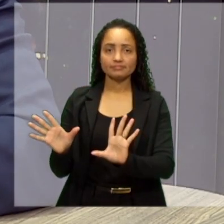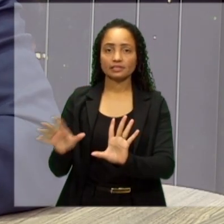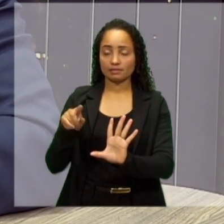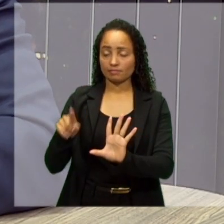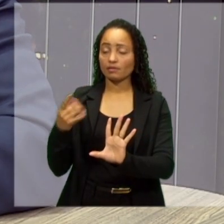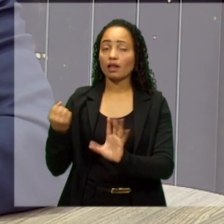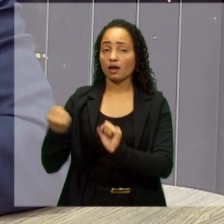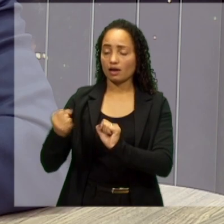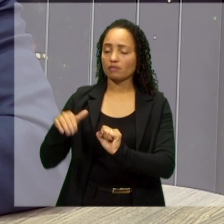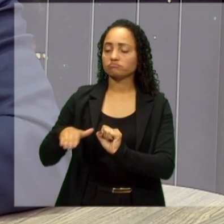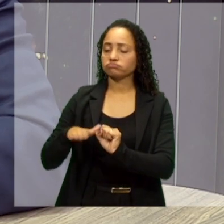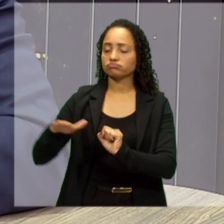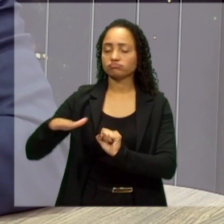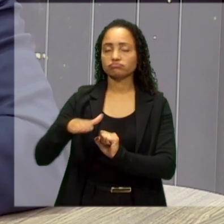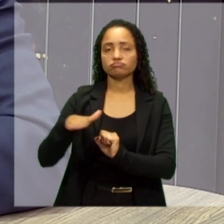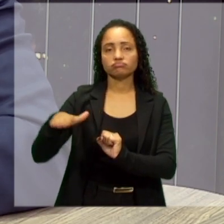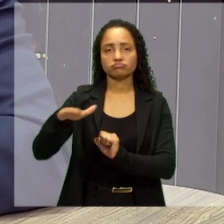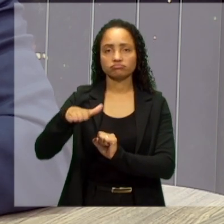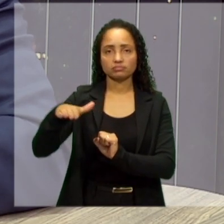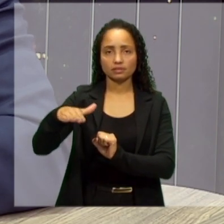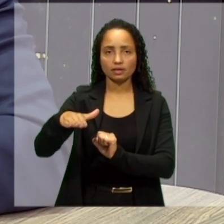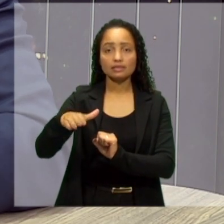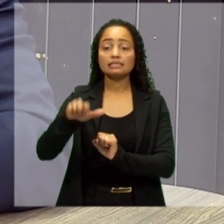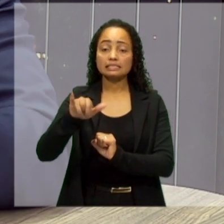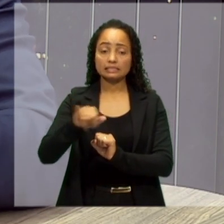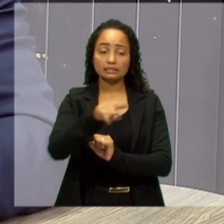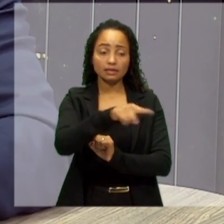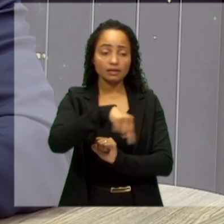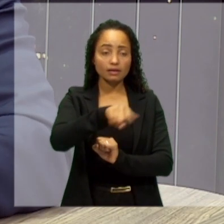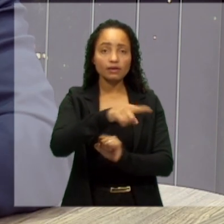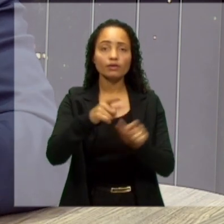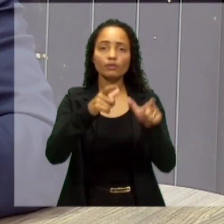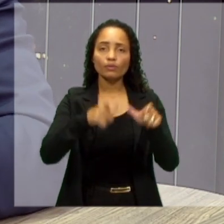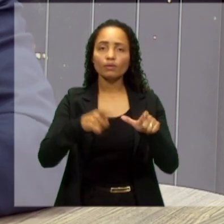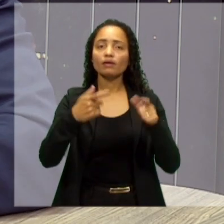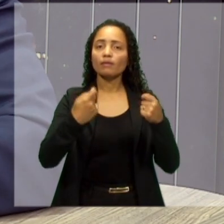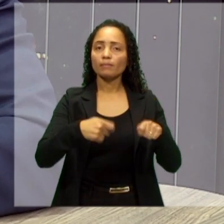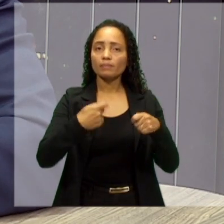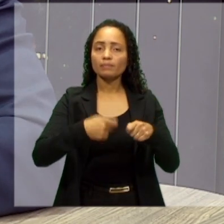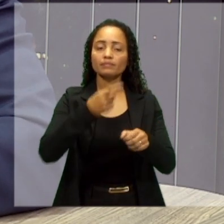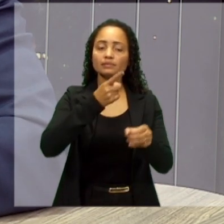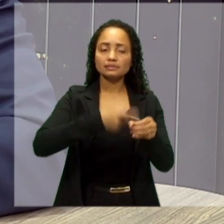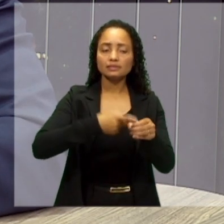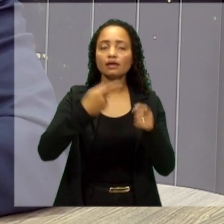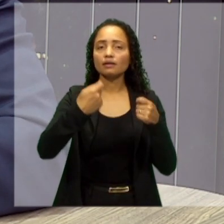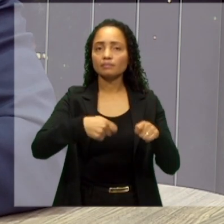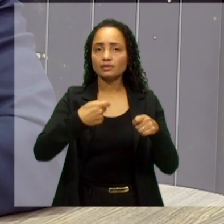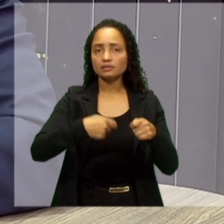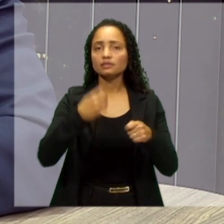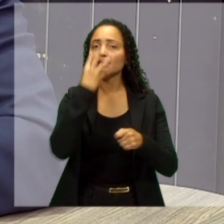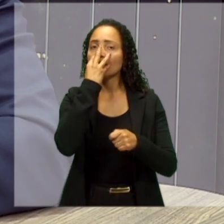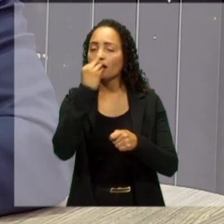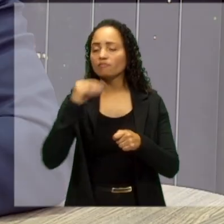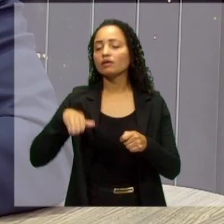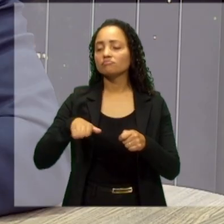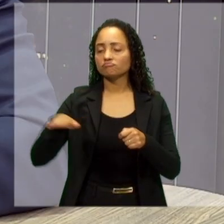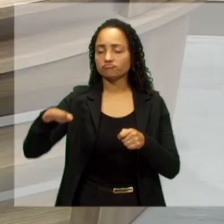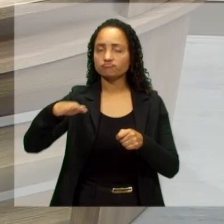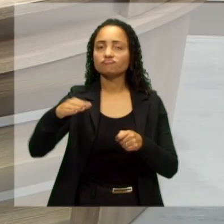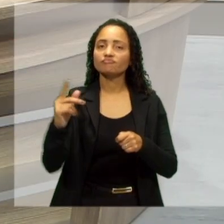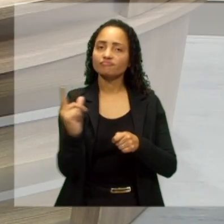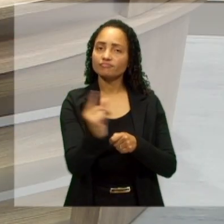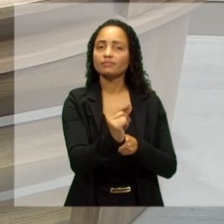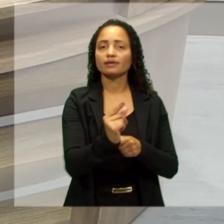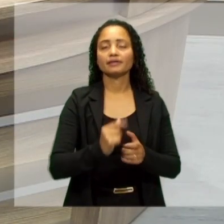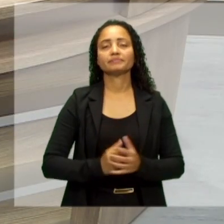itinerante. Então, a depender da necessidade, do objeto, a cidade, ela se faz presente, sim. Faz